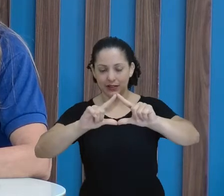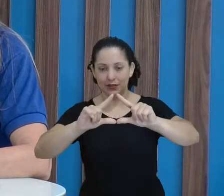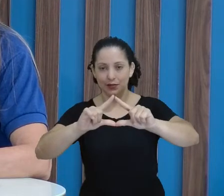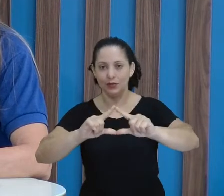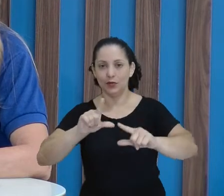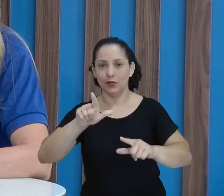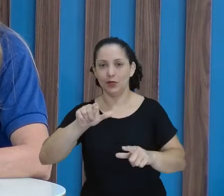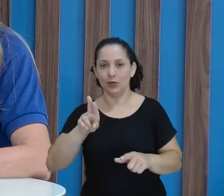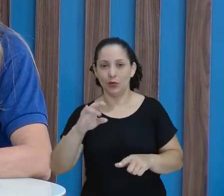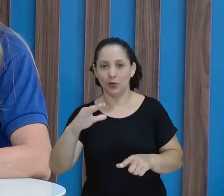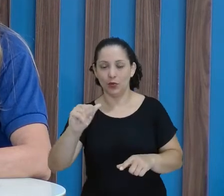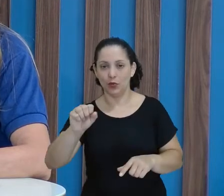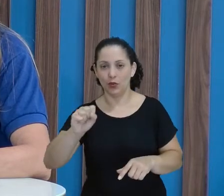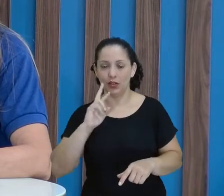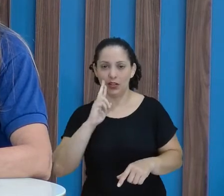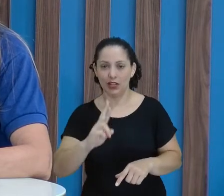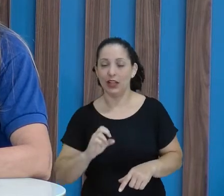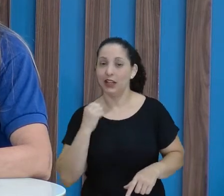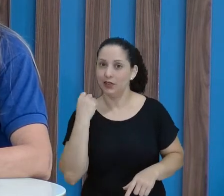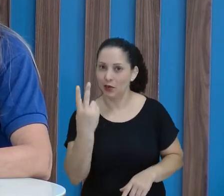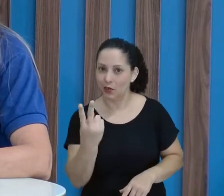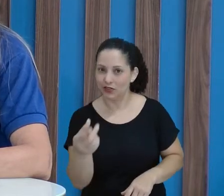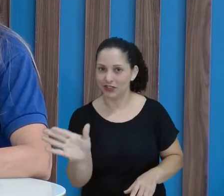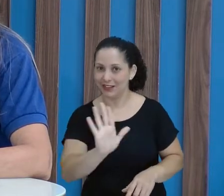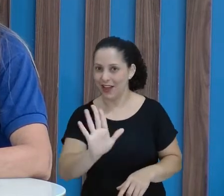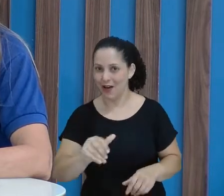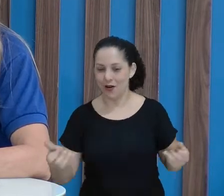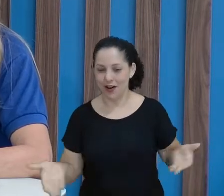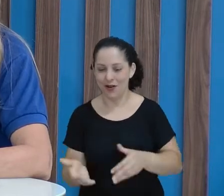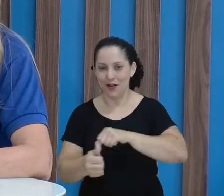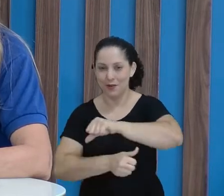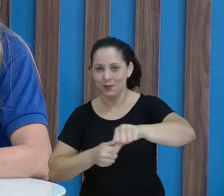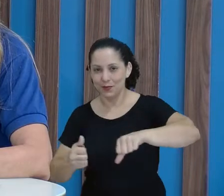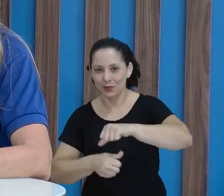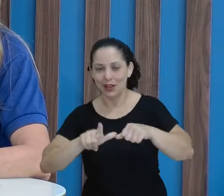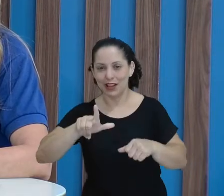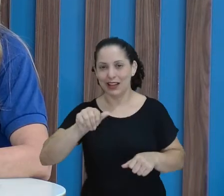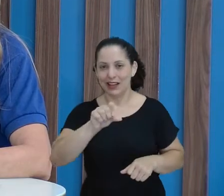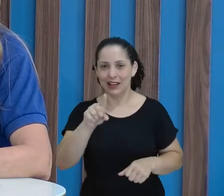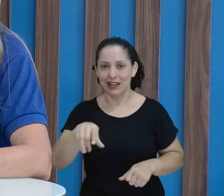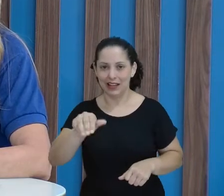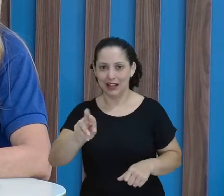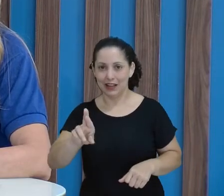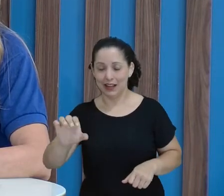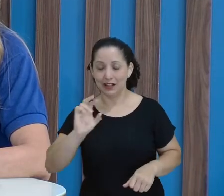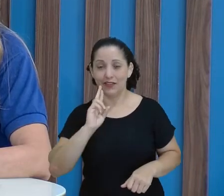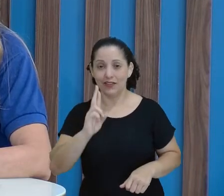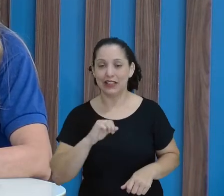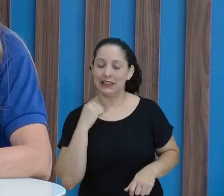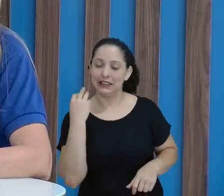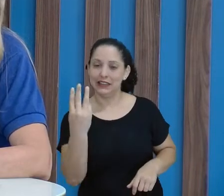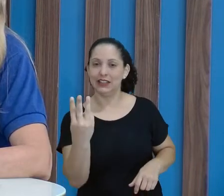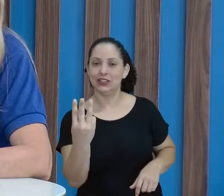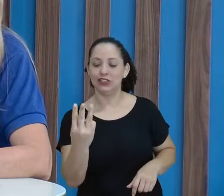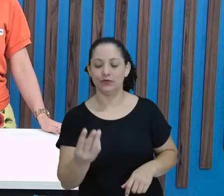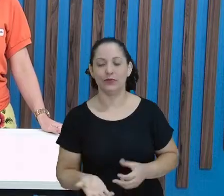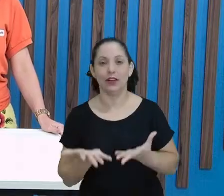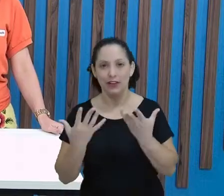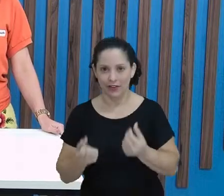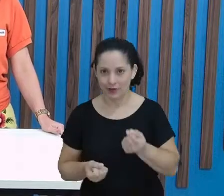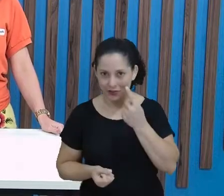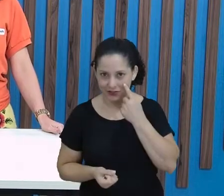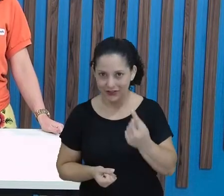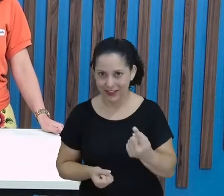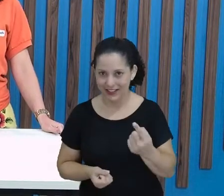2. Sim. Aí depois mudou. Aí agora Lázaro já está dizendo que 3. Eita, vamos ver? E